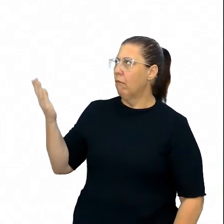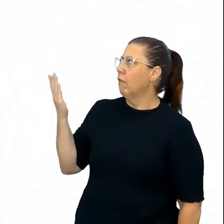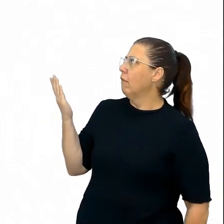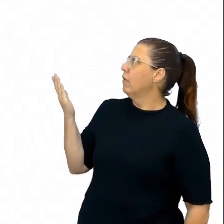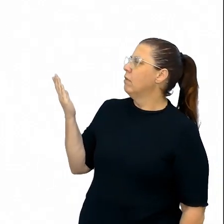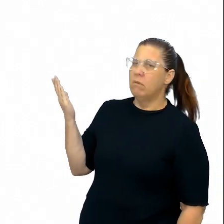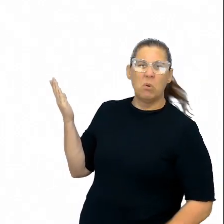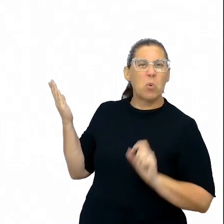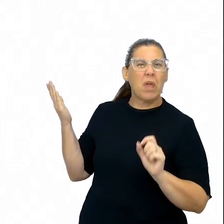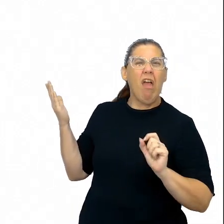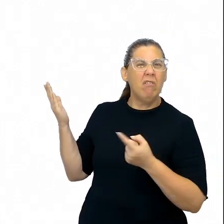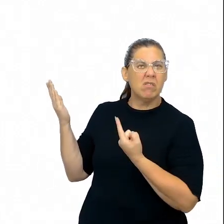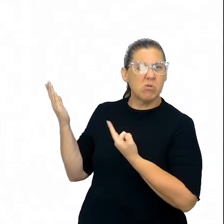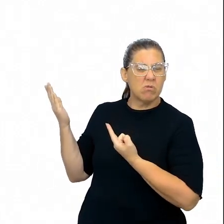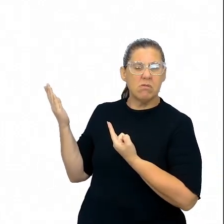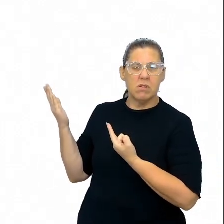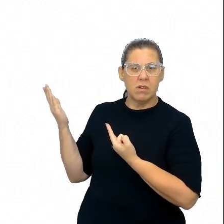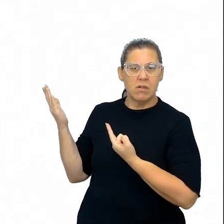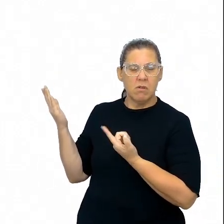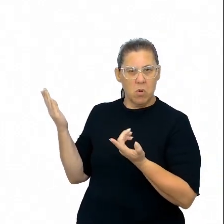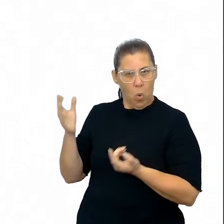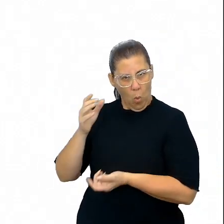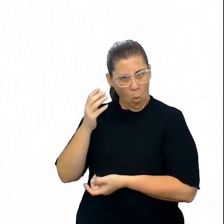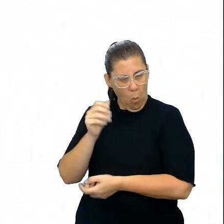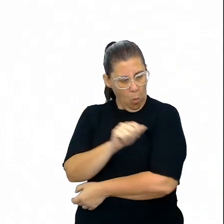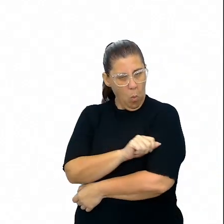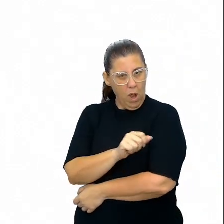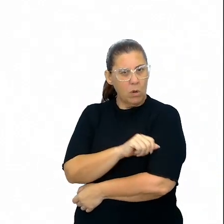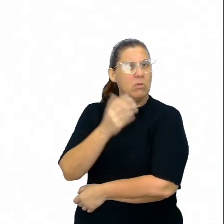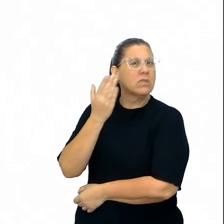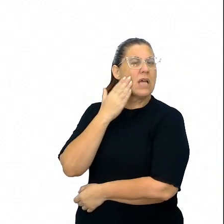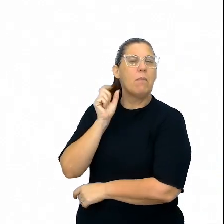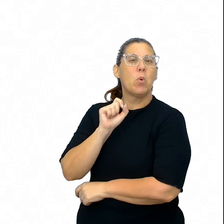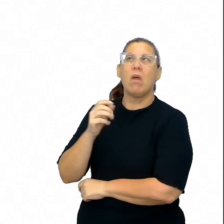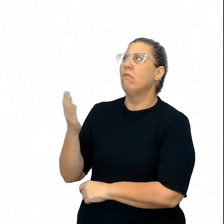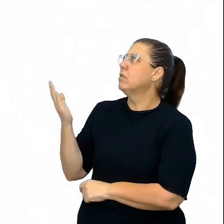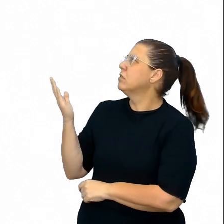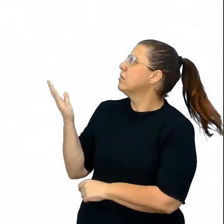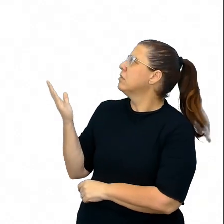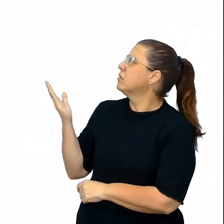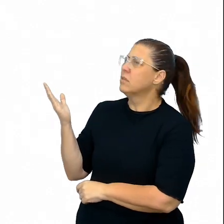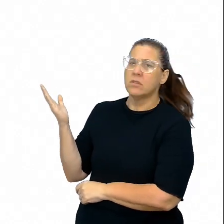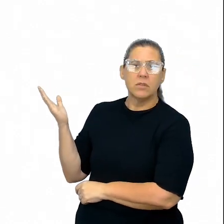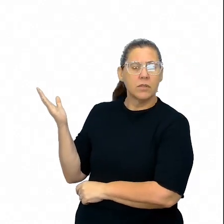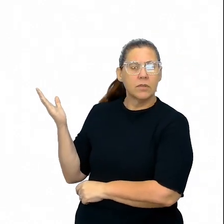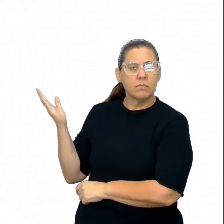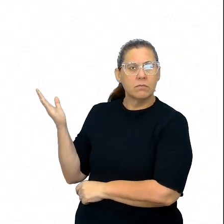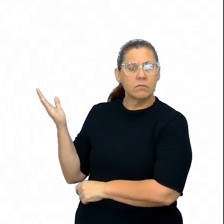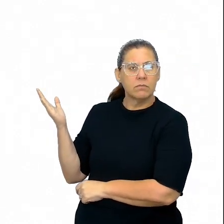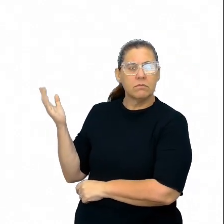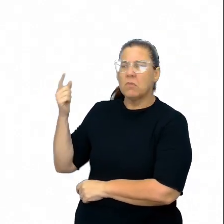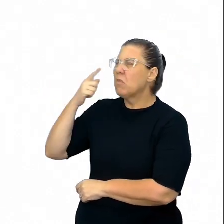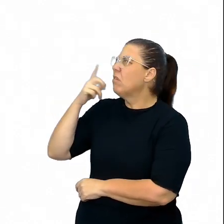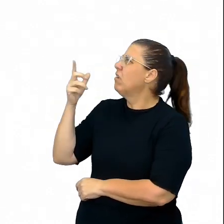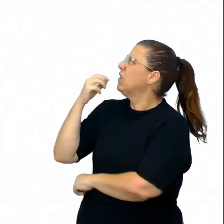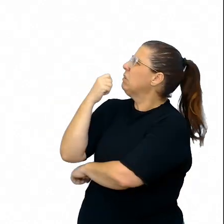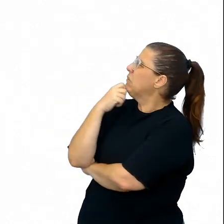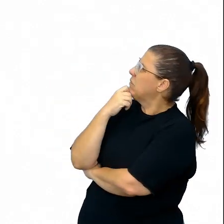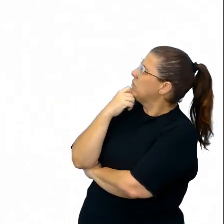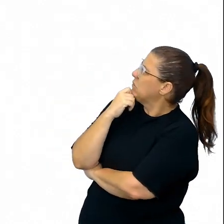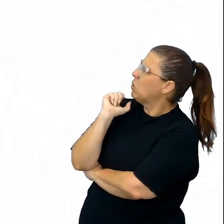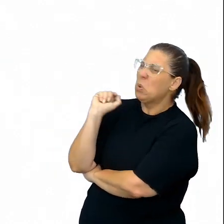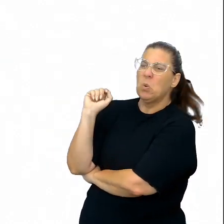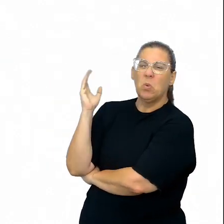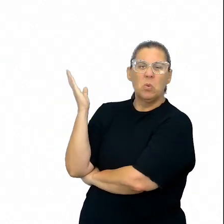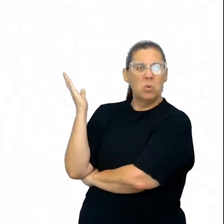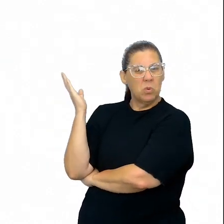maranhão, alguma coisa dessa forma. Será que o aluno entende o que é um octógono? Né? Será que ele vai saber associar? Pode ter